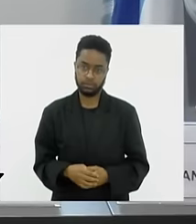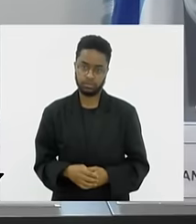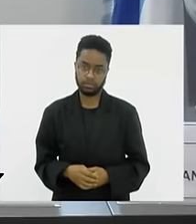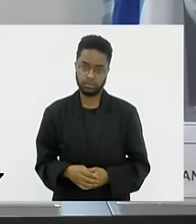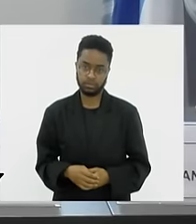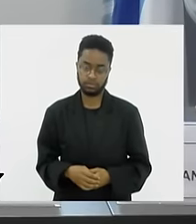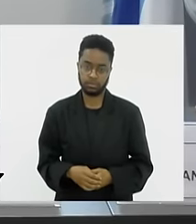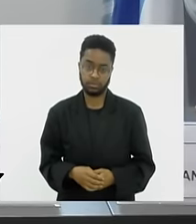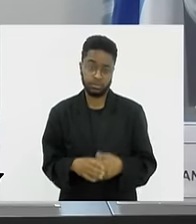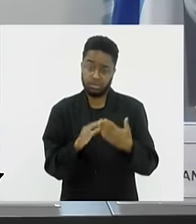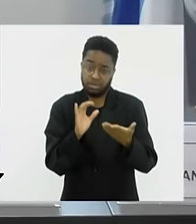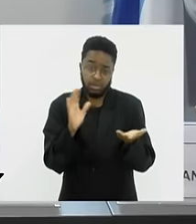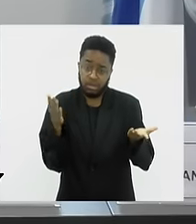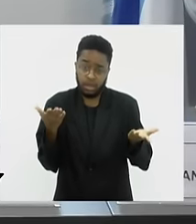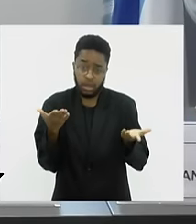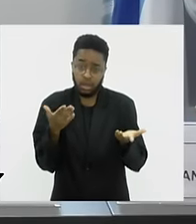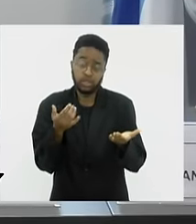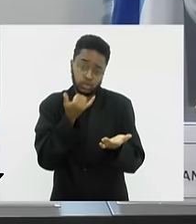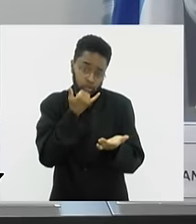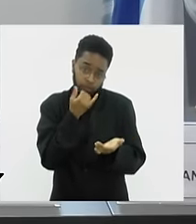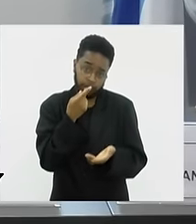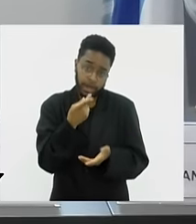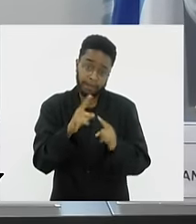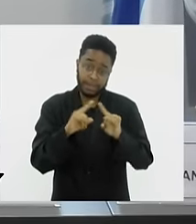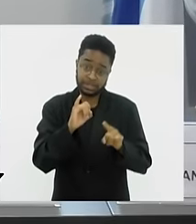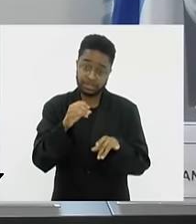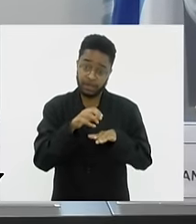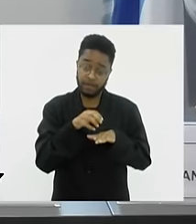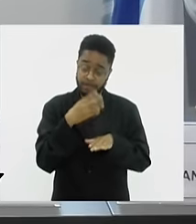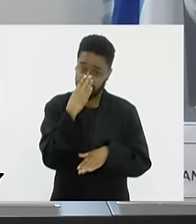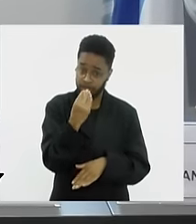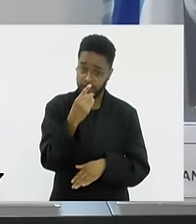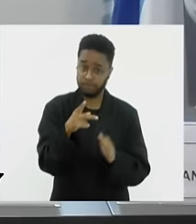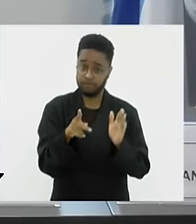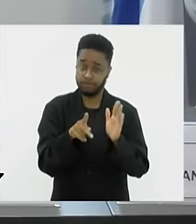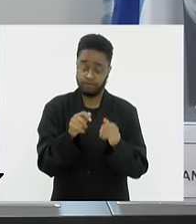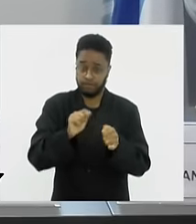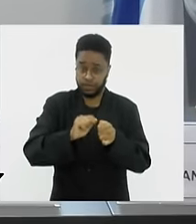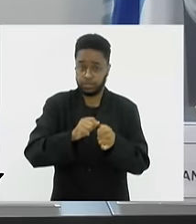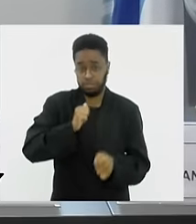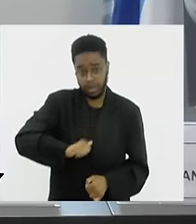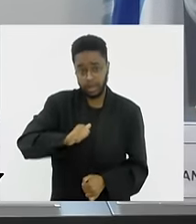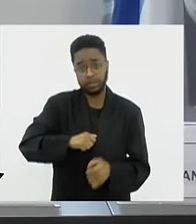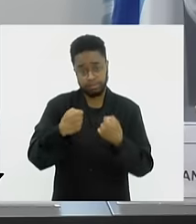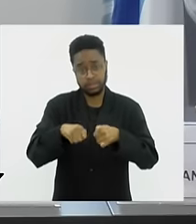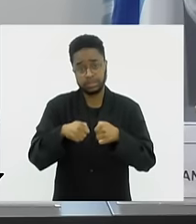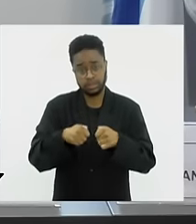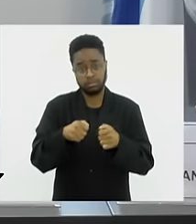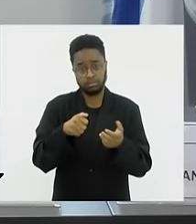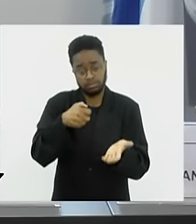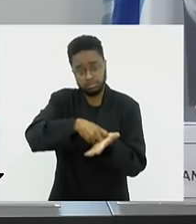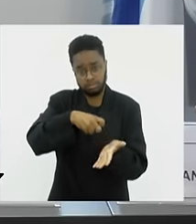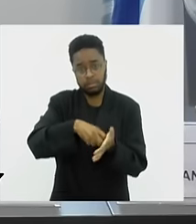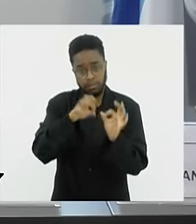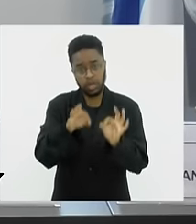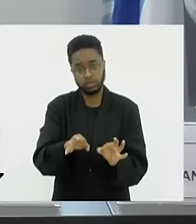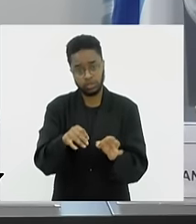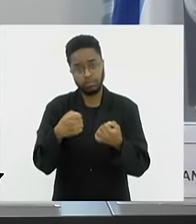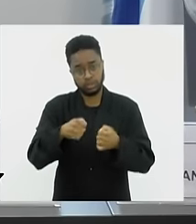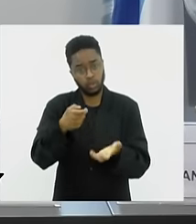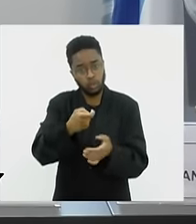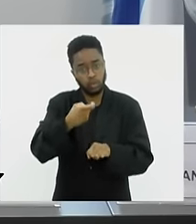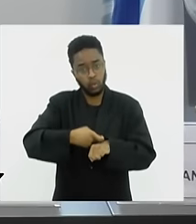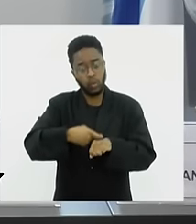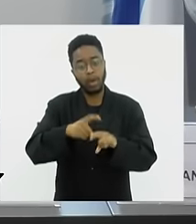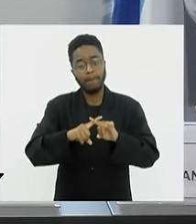fazendo... desculpa a expressão, mas se a van está fazendo cagada, ela tem que se dar mal mesmo. Então, tem que ser duro. Então, mas o que eu estou